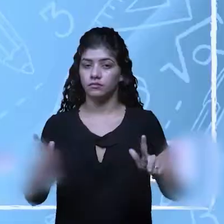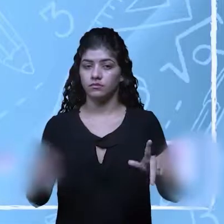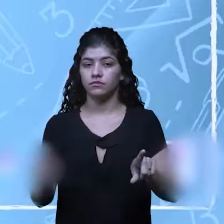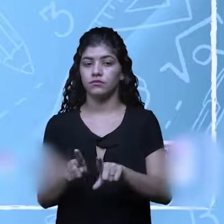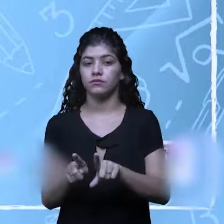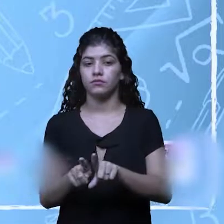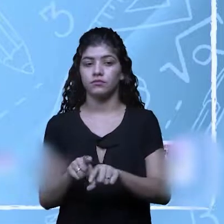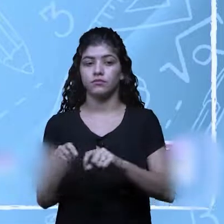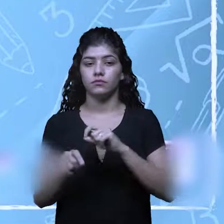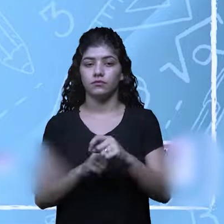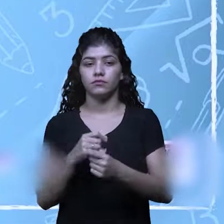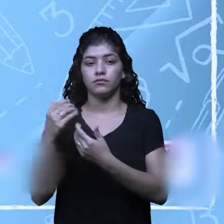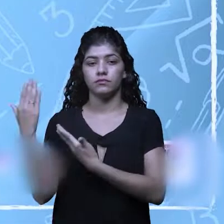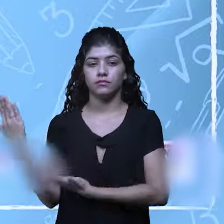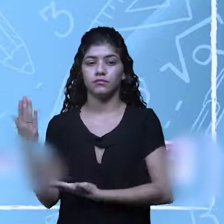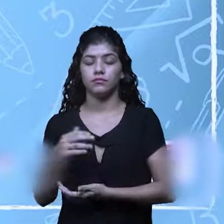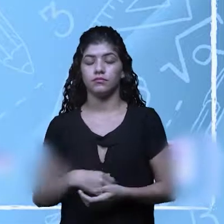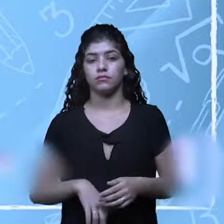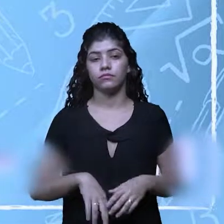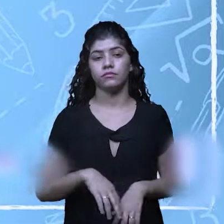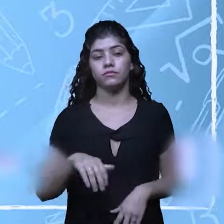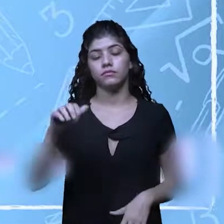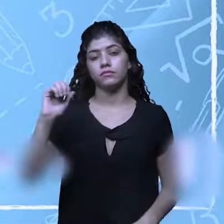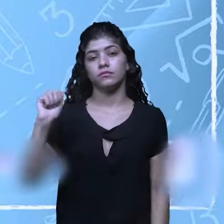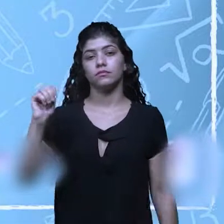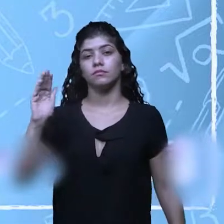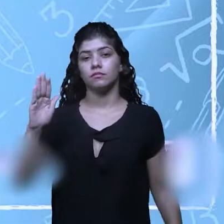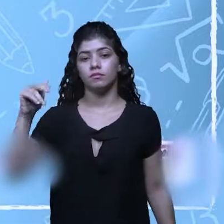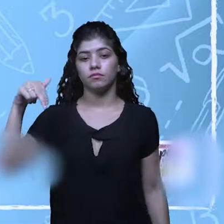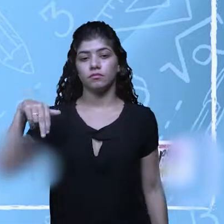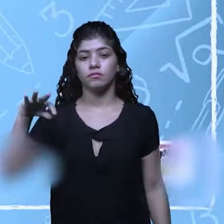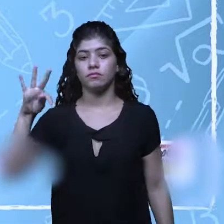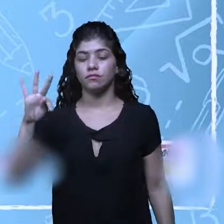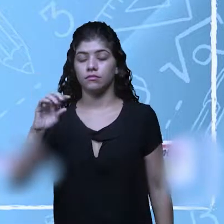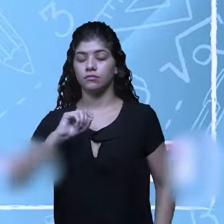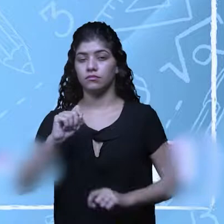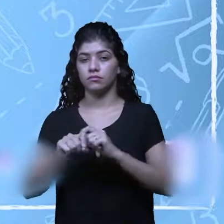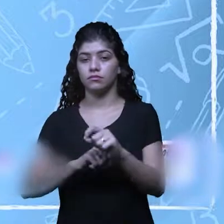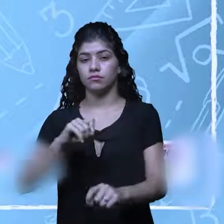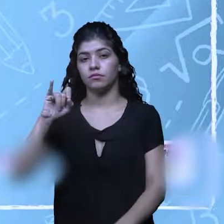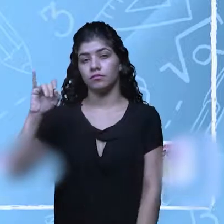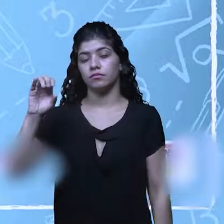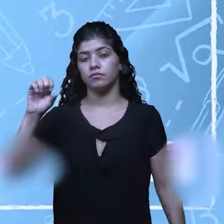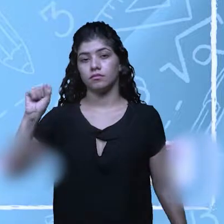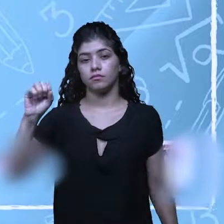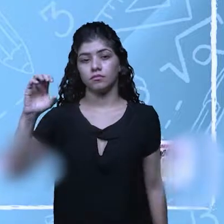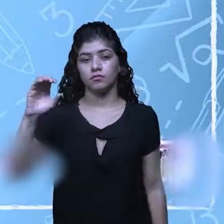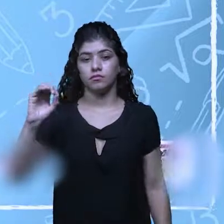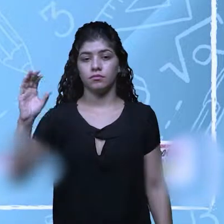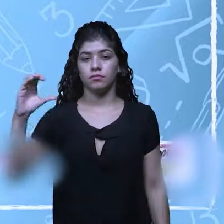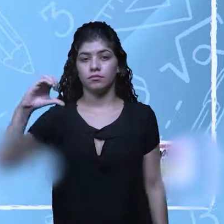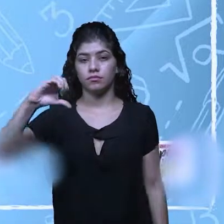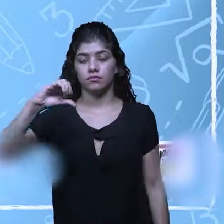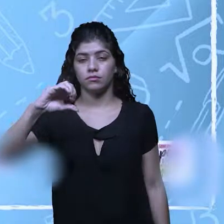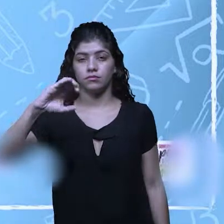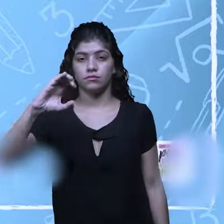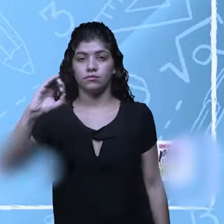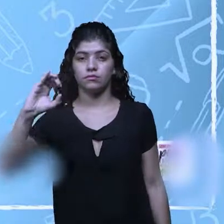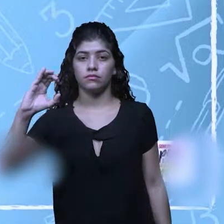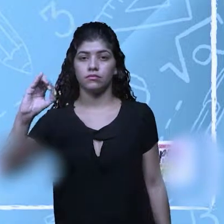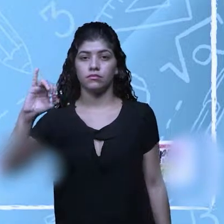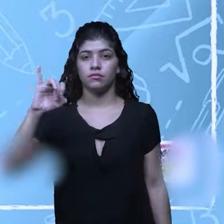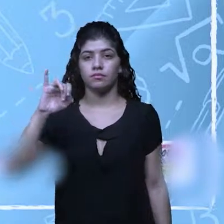distintas. Normas da ABNT. A norma ABNT NBR ISO 9001